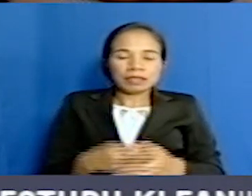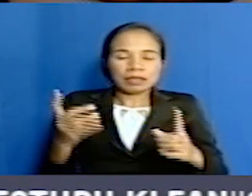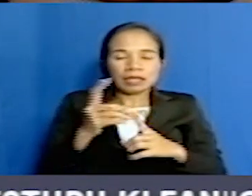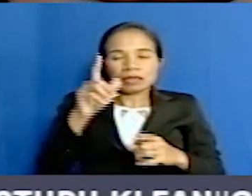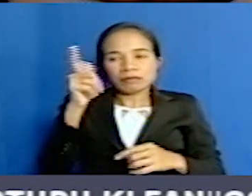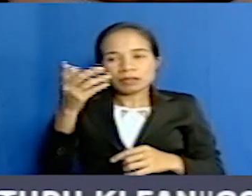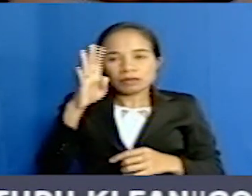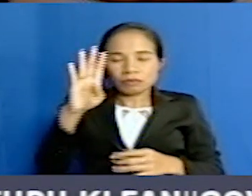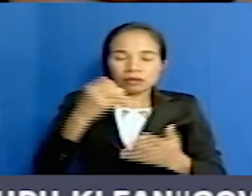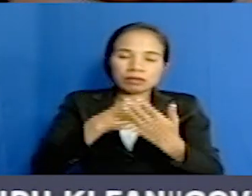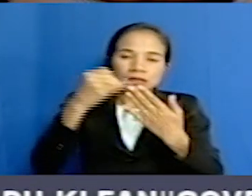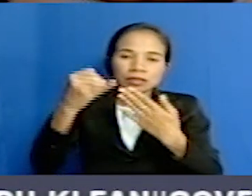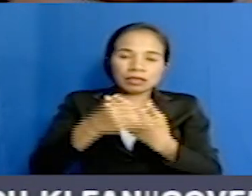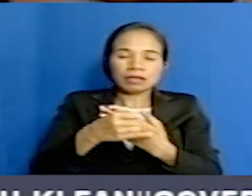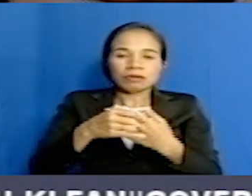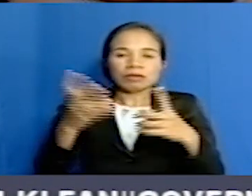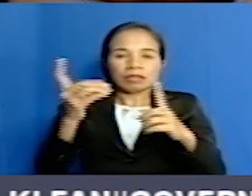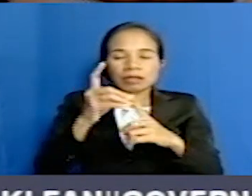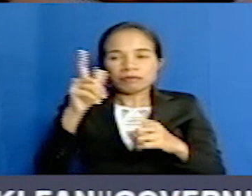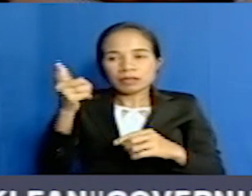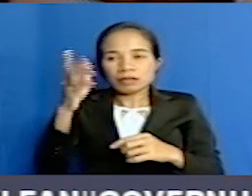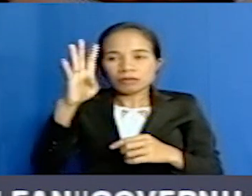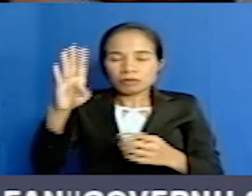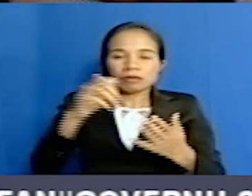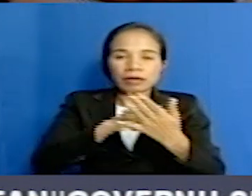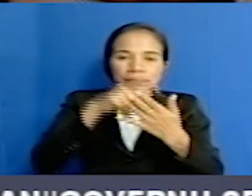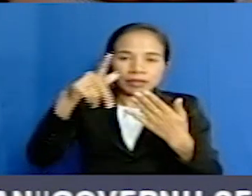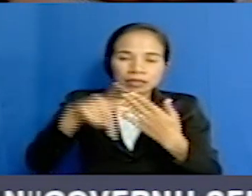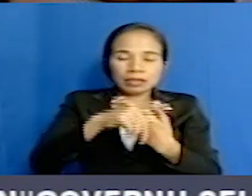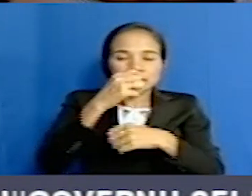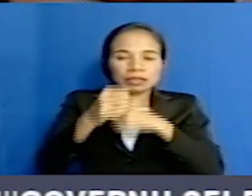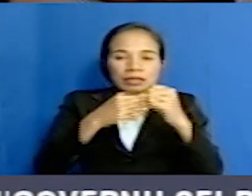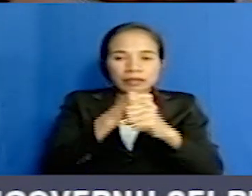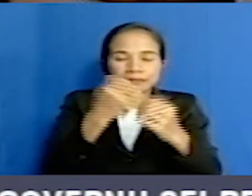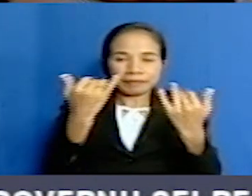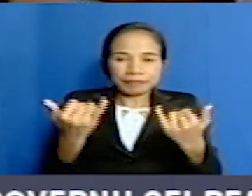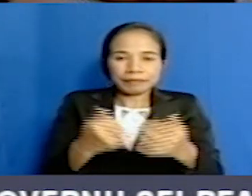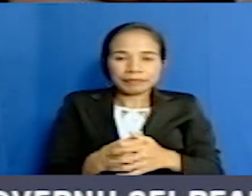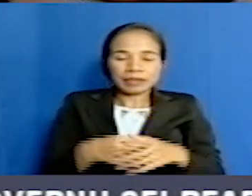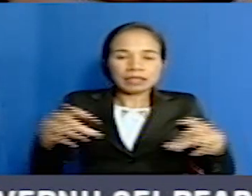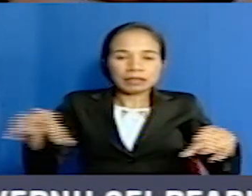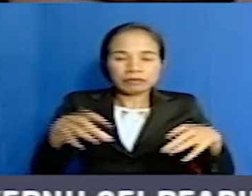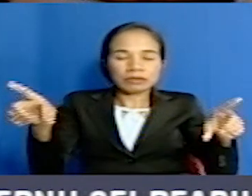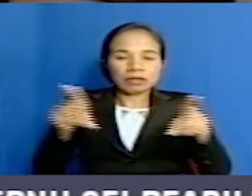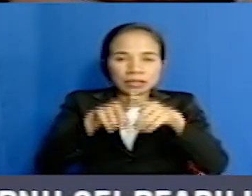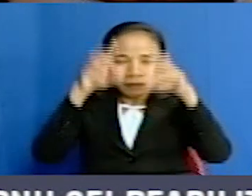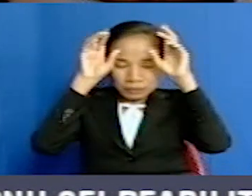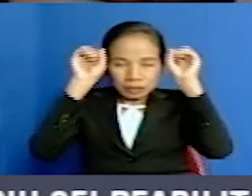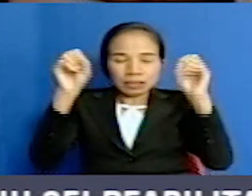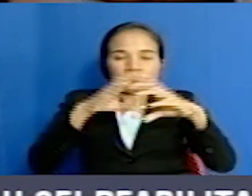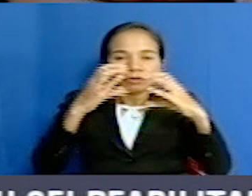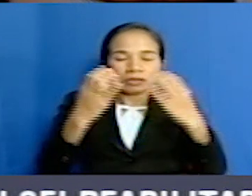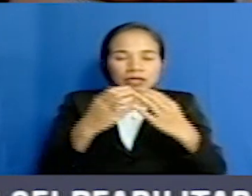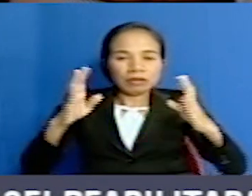de janeiro, ba toia de 24 de abril. Tinha ainda, né? Função nessa presidente do Conselho de Imprensa,